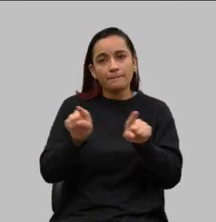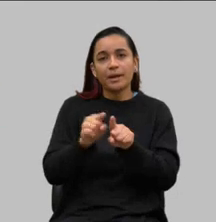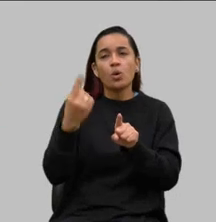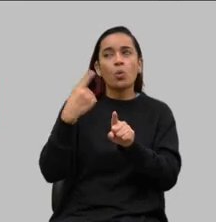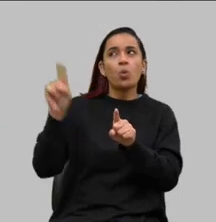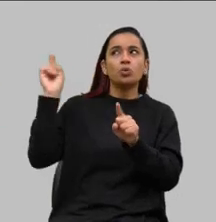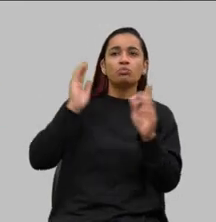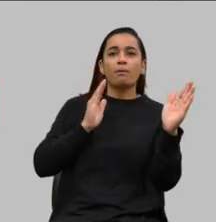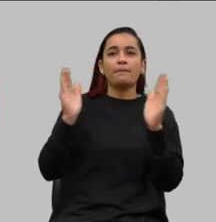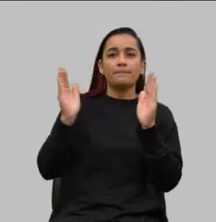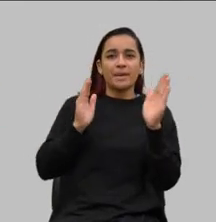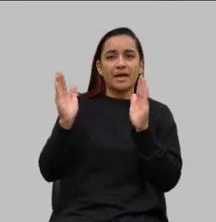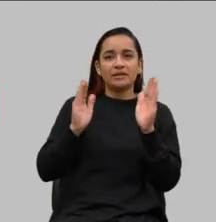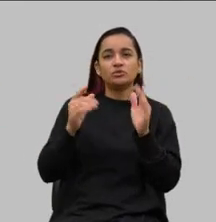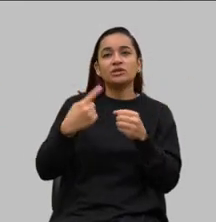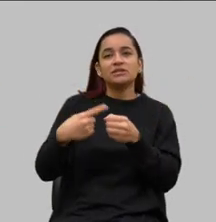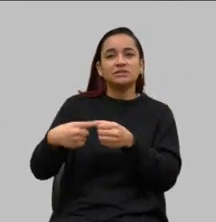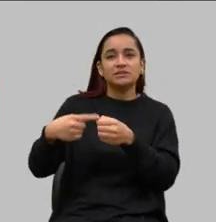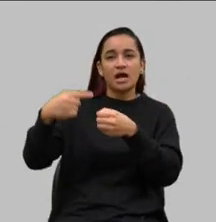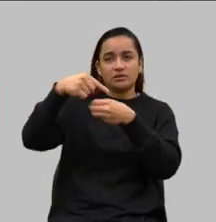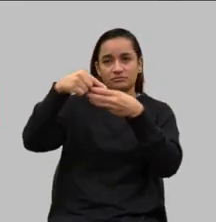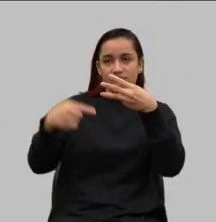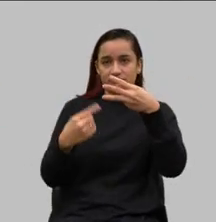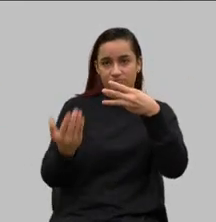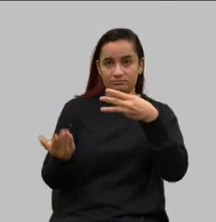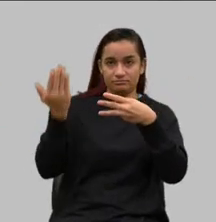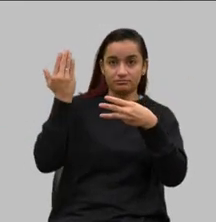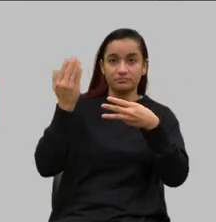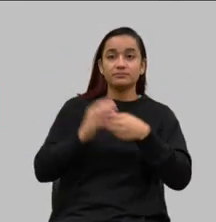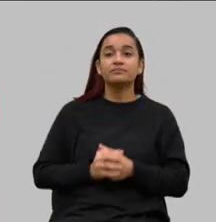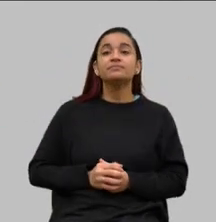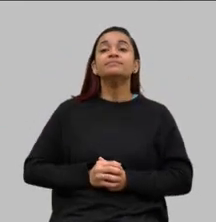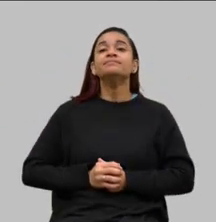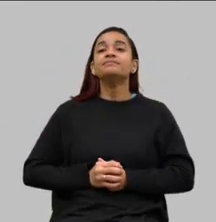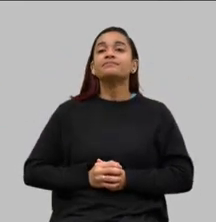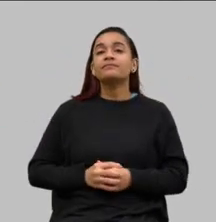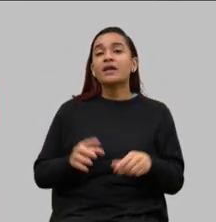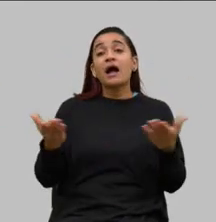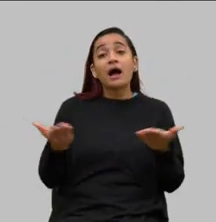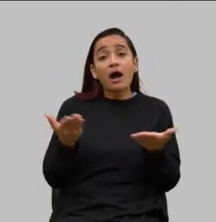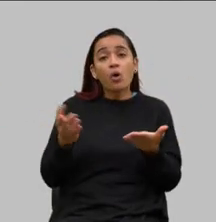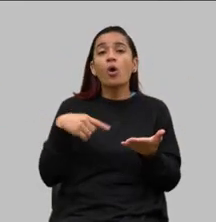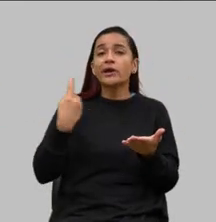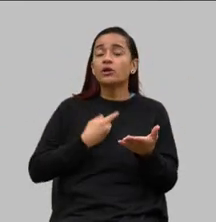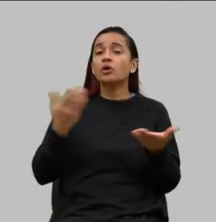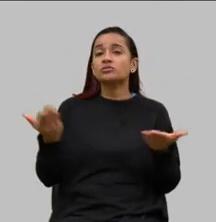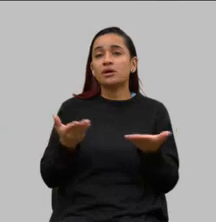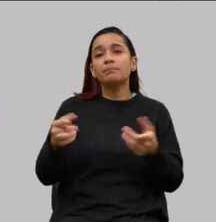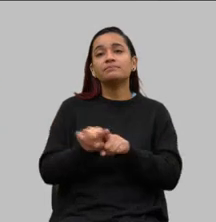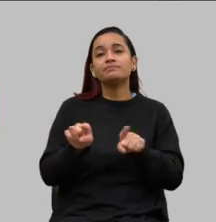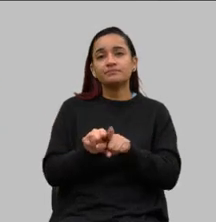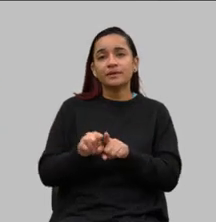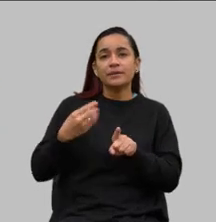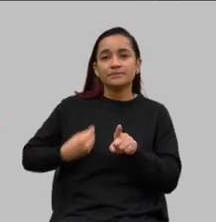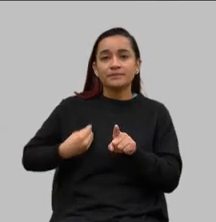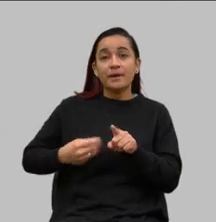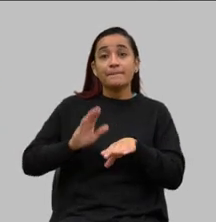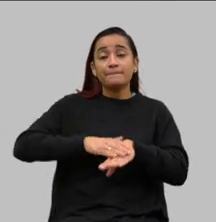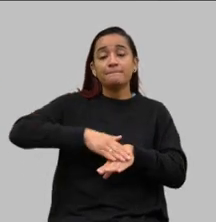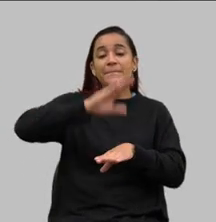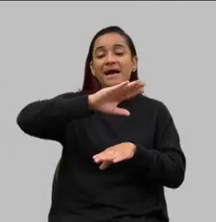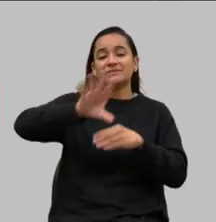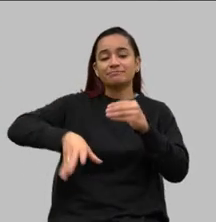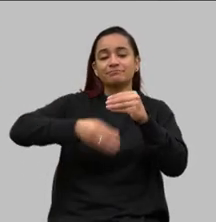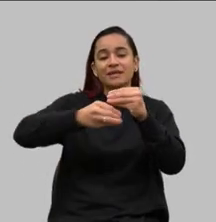Rezende Goians e Caiana e e nós estamos agora né formalizando mais 33 convênios por meio de